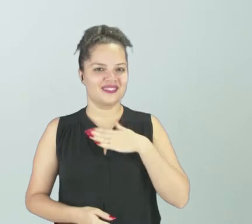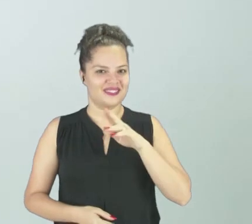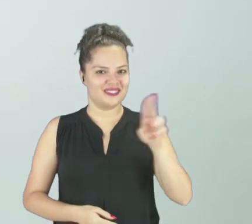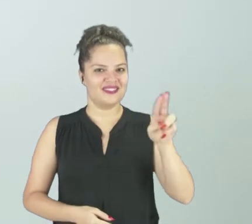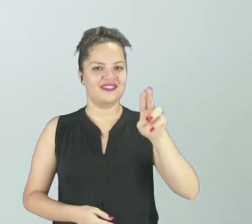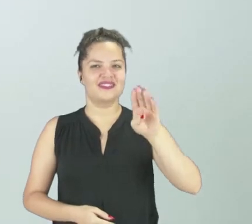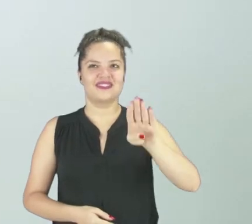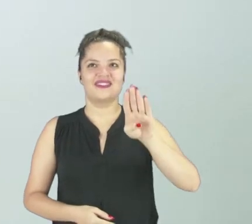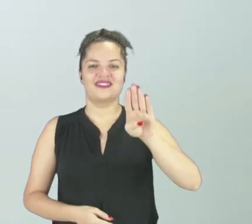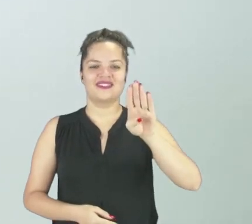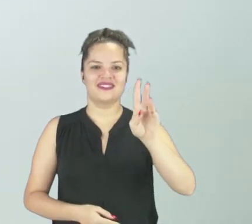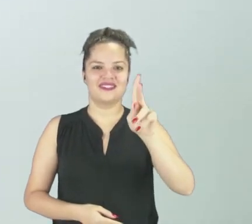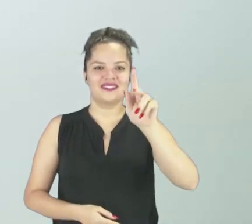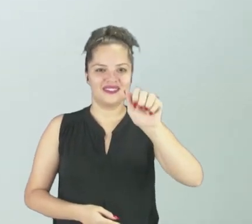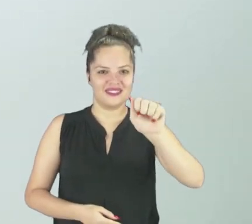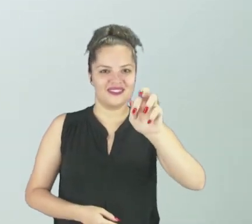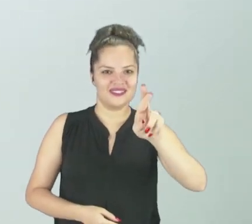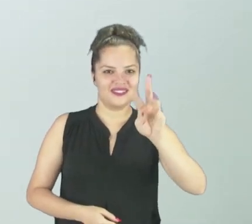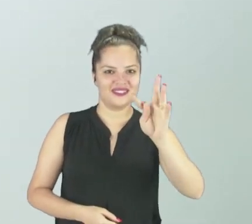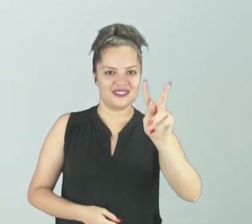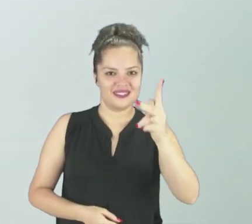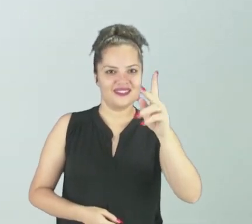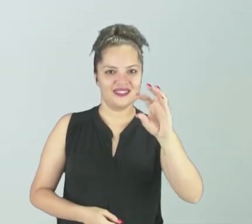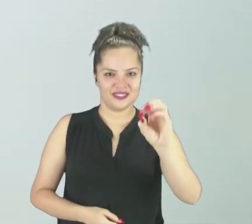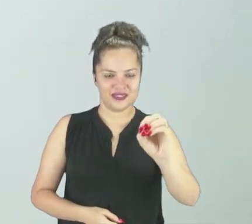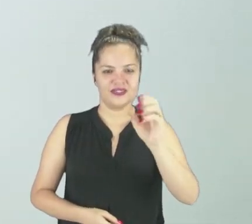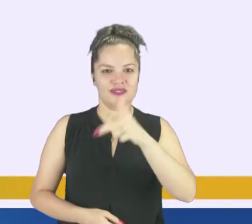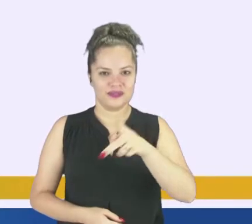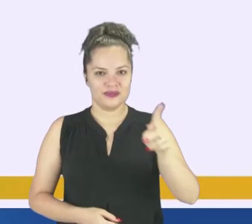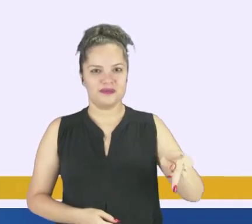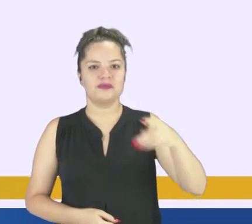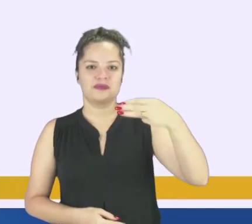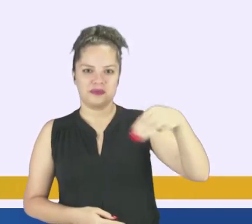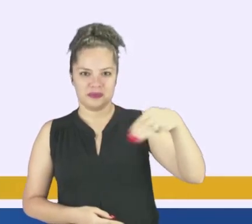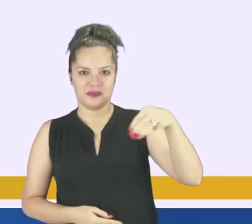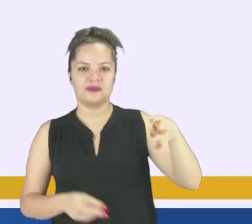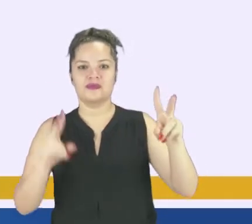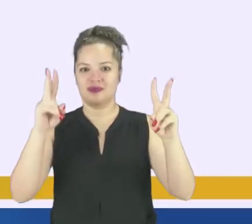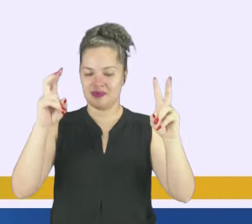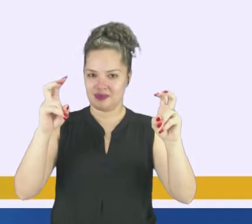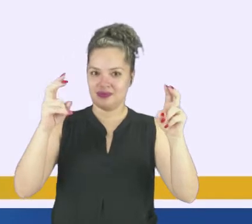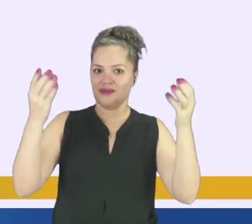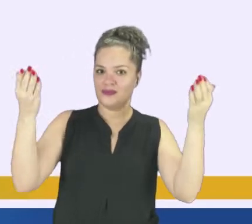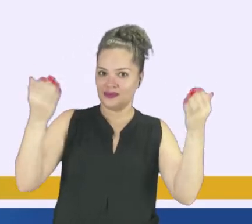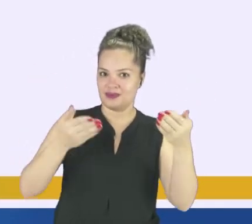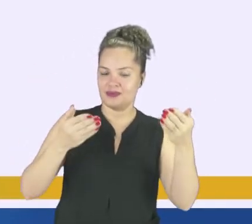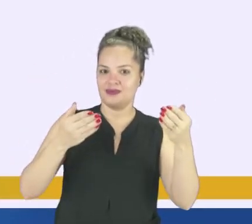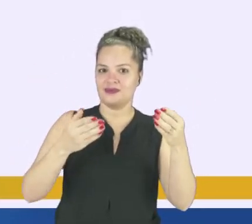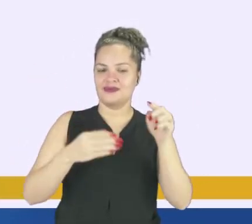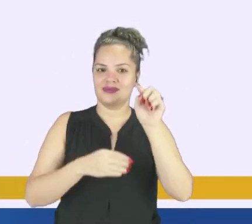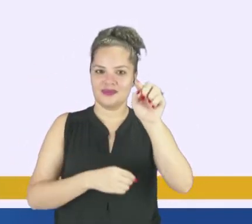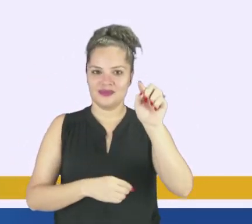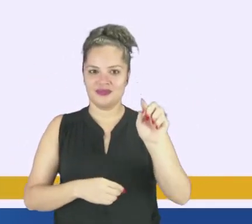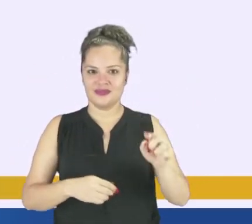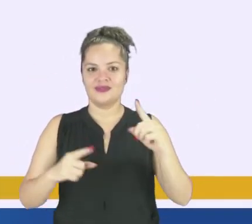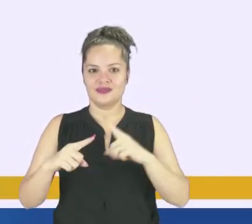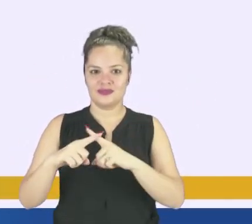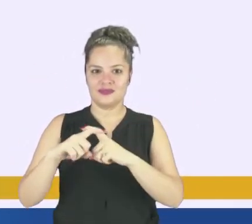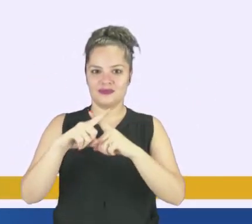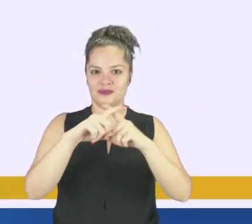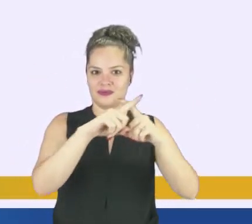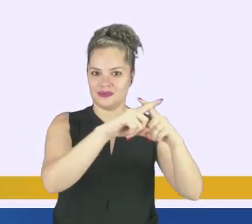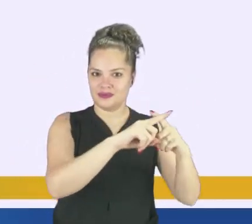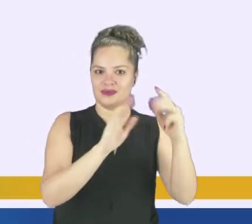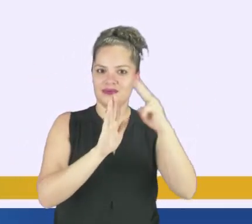Bartô, professor de matemática, e o tema da aula de hoje, divisão de polinômio, método de Descartes.